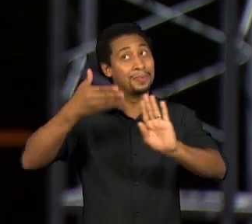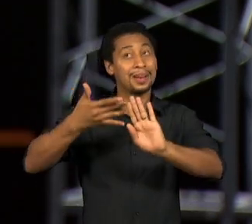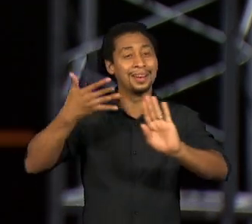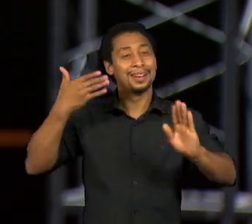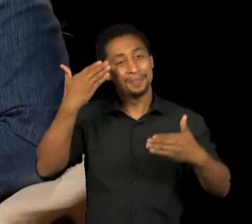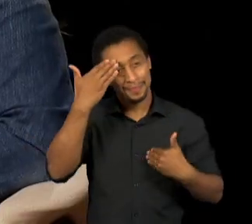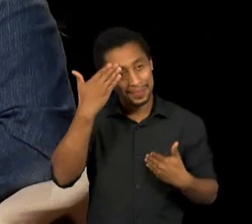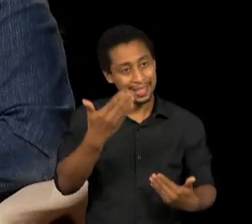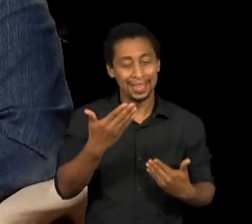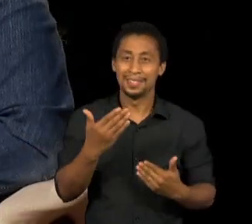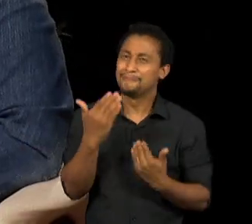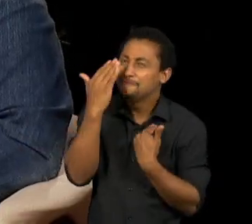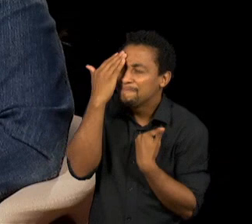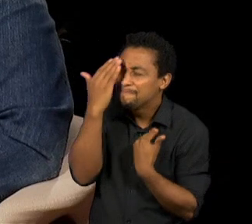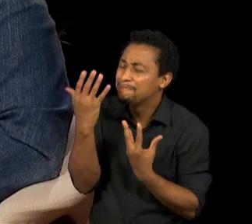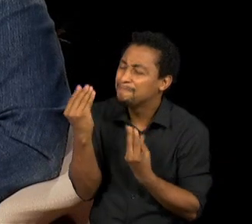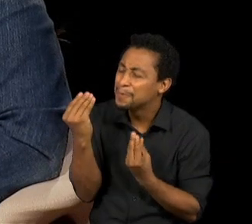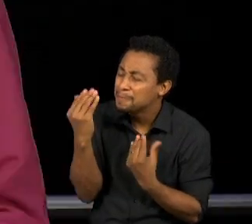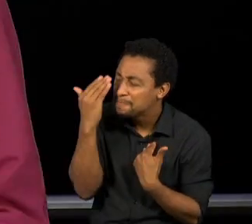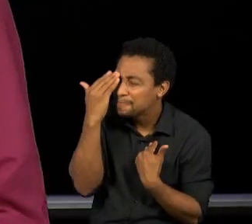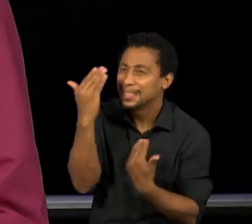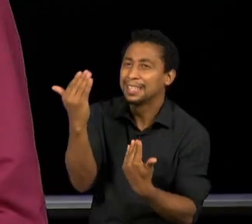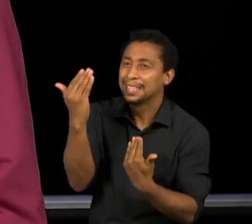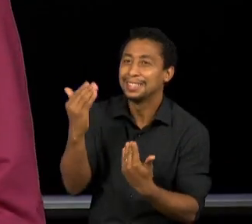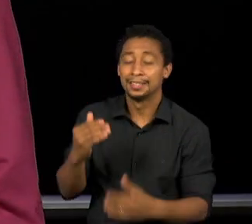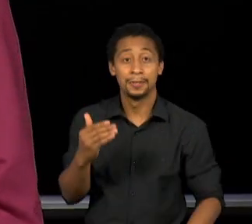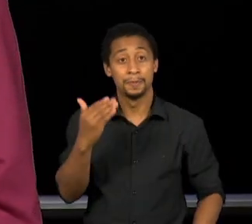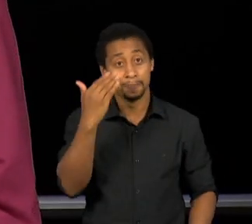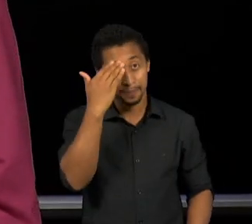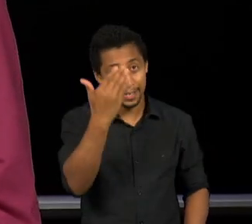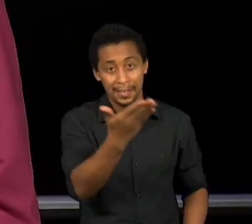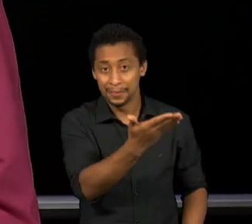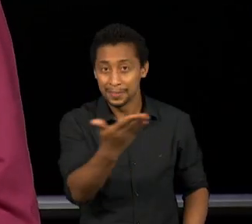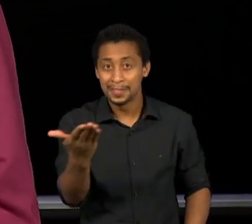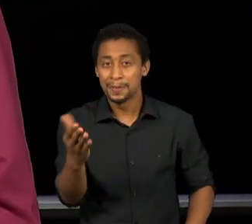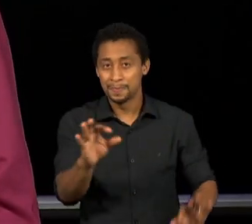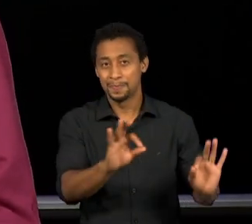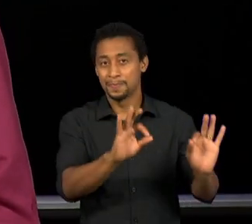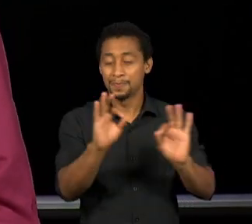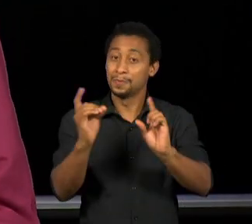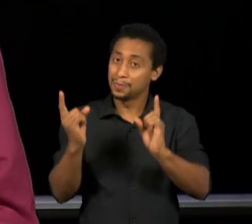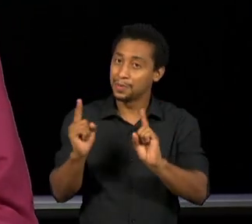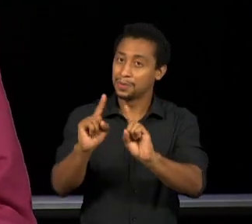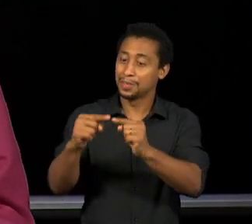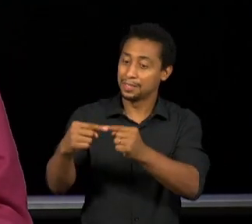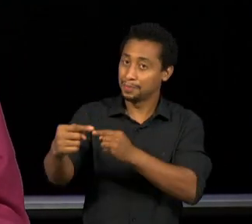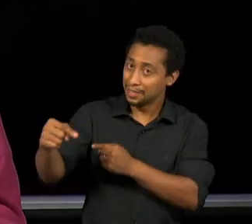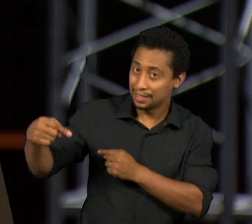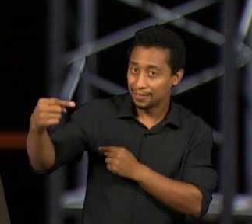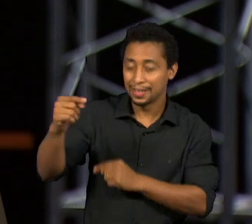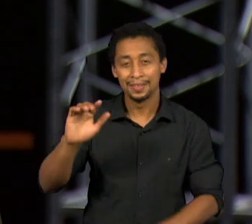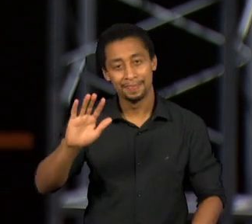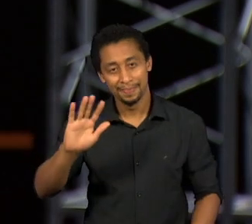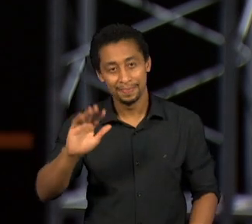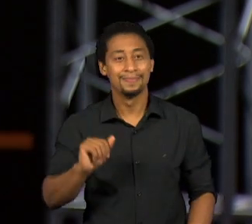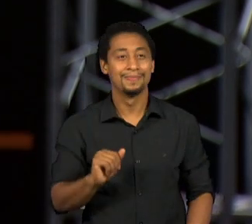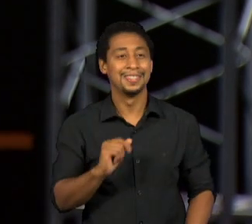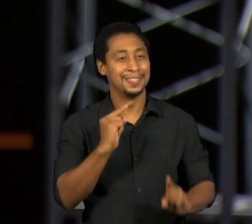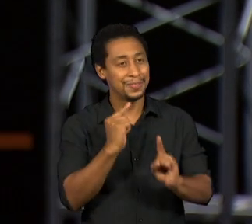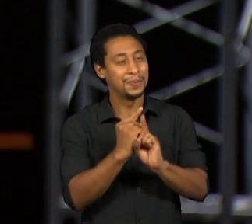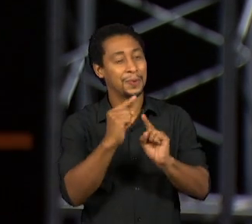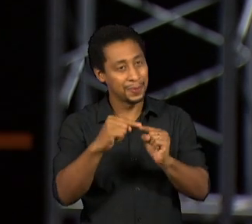obrigada. Muito obrigada. Muito obrigado a todos. O Persona volta na semana que vem. Até lá. A gente se